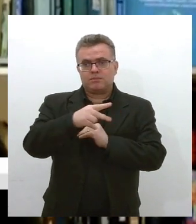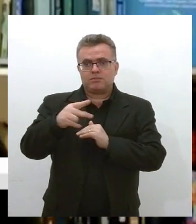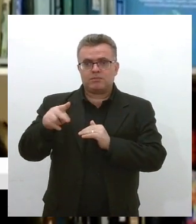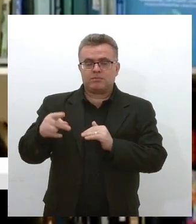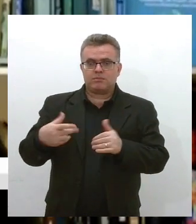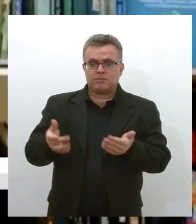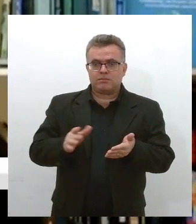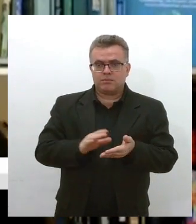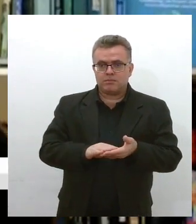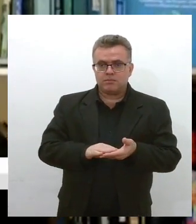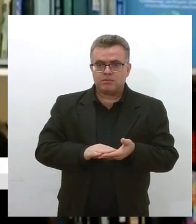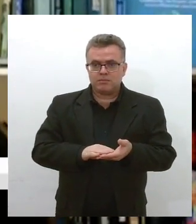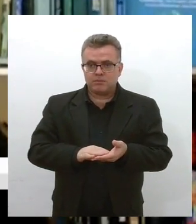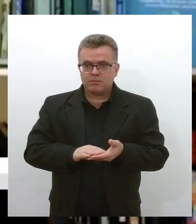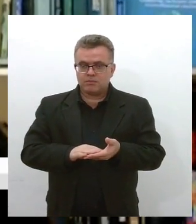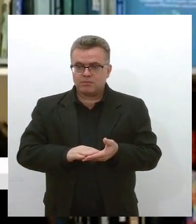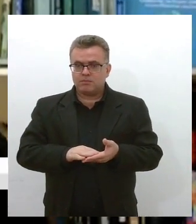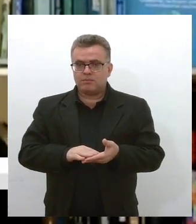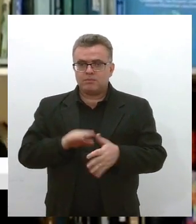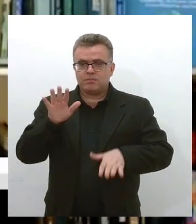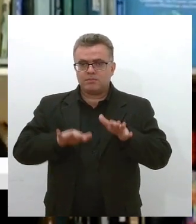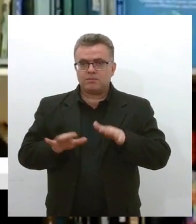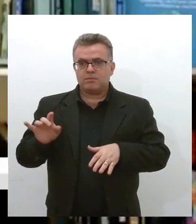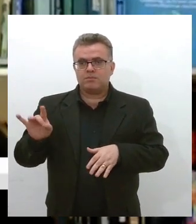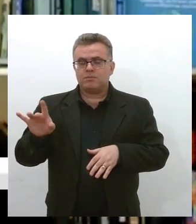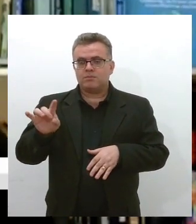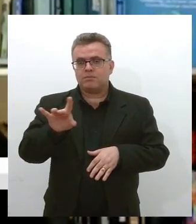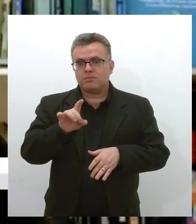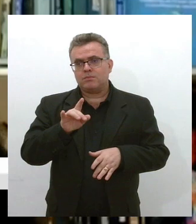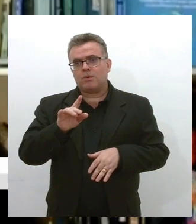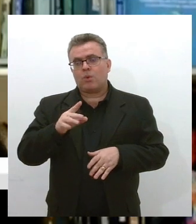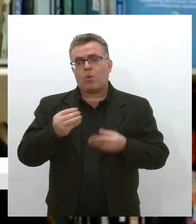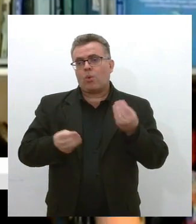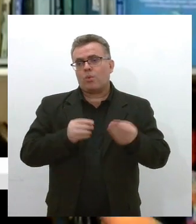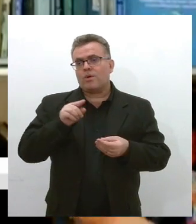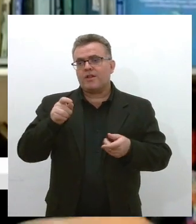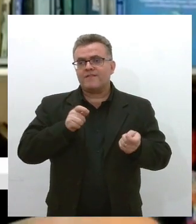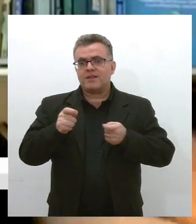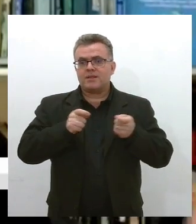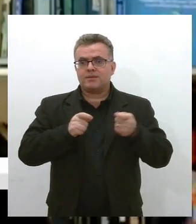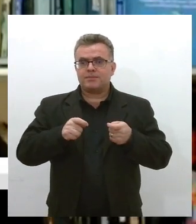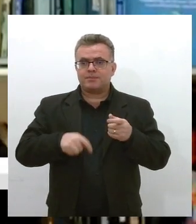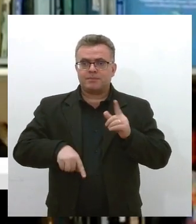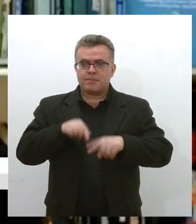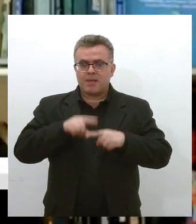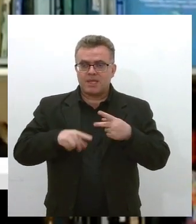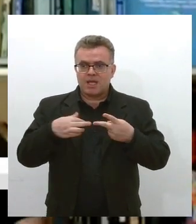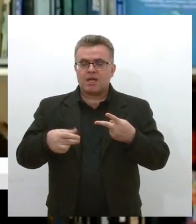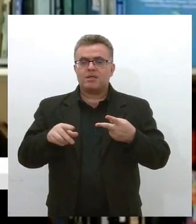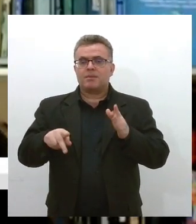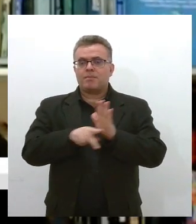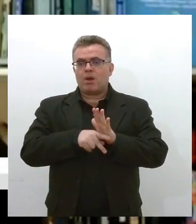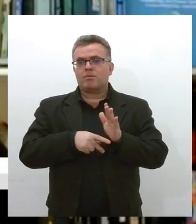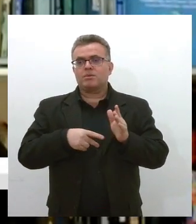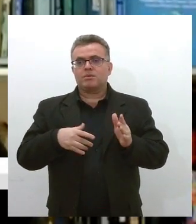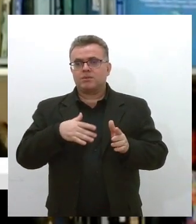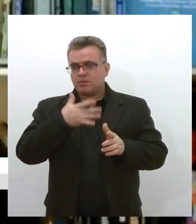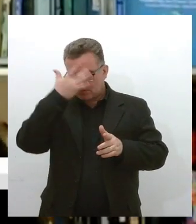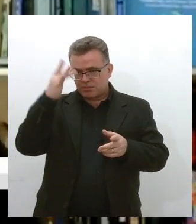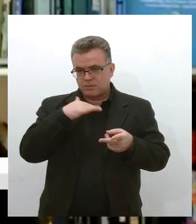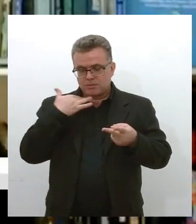Então, assim, depende de cada indivíduo como que ele vai lidar com pertences, com objetos,